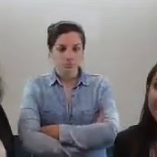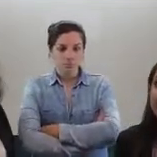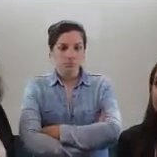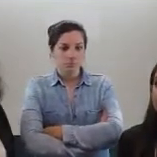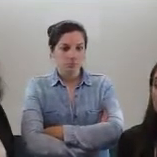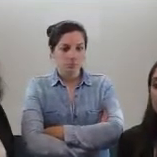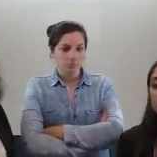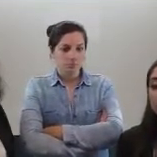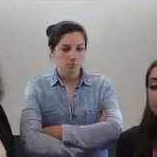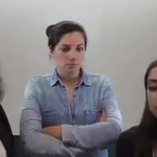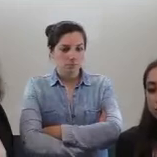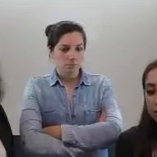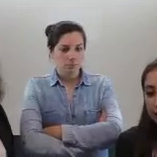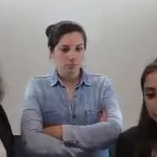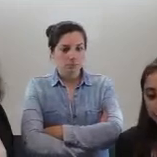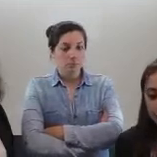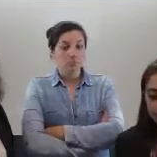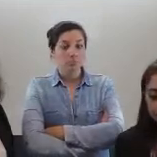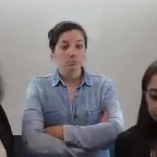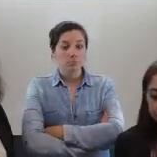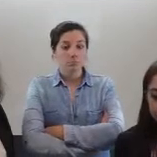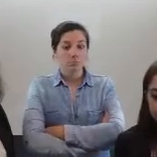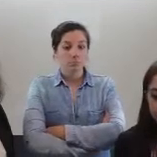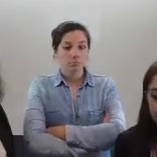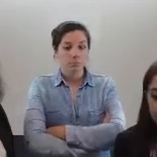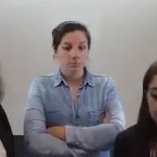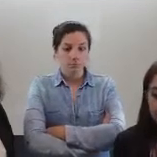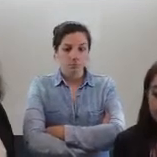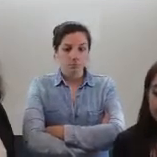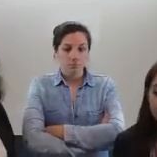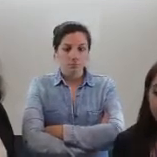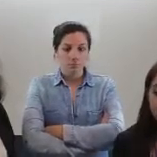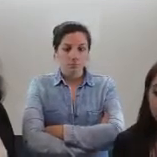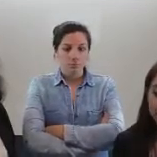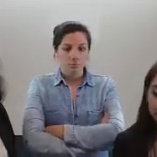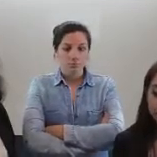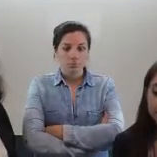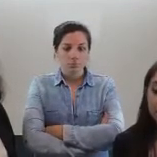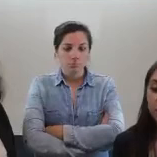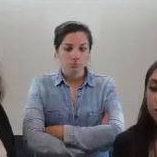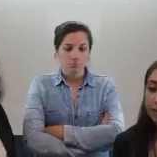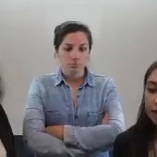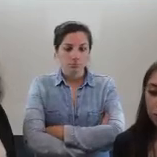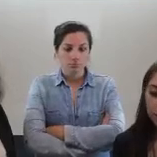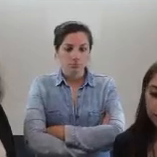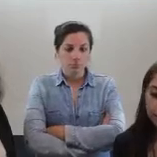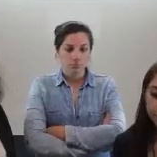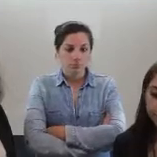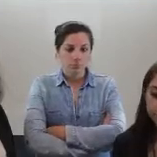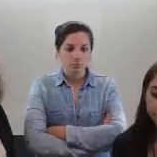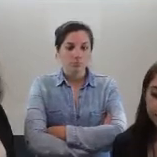treinamentos. Esses treinamentos geram certificados, tá? Dá para salvar documentos, dá para favoritar